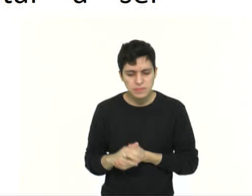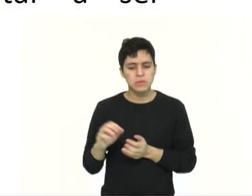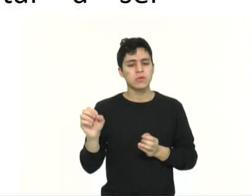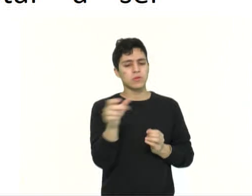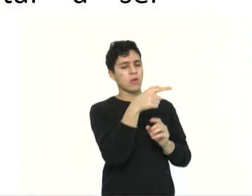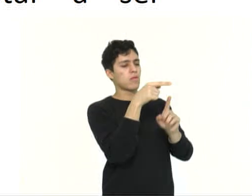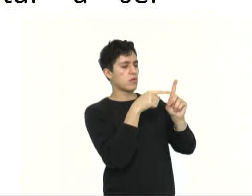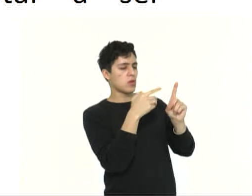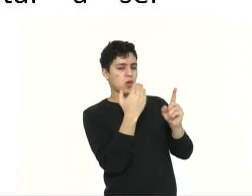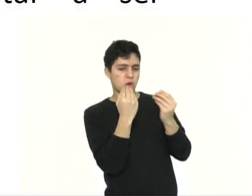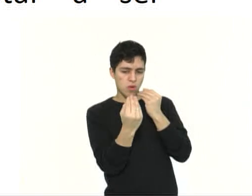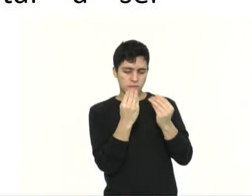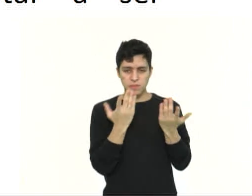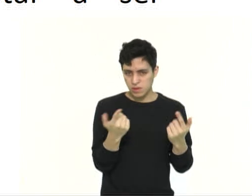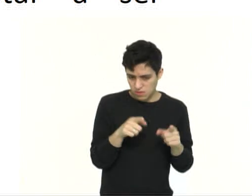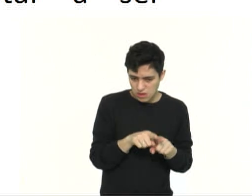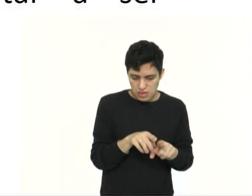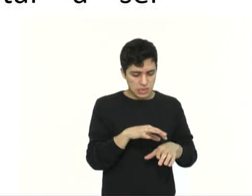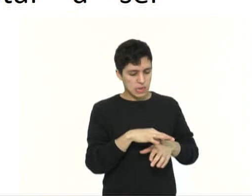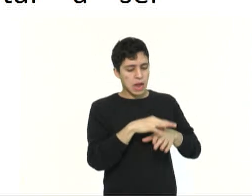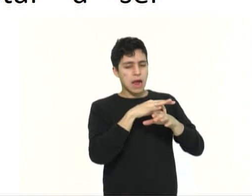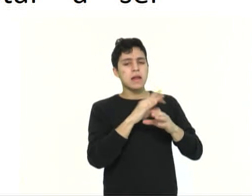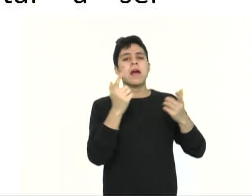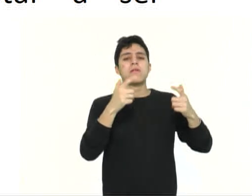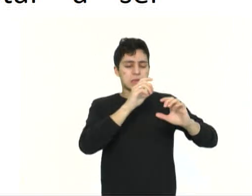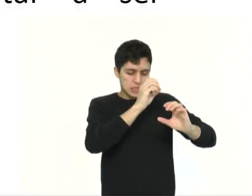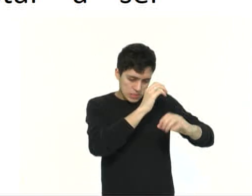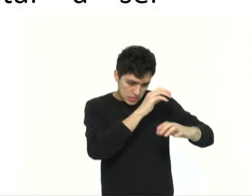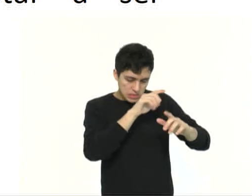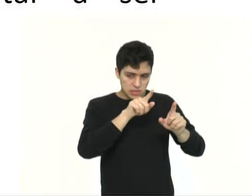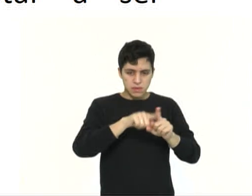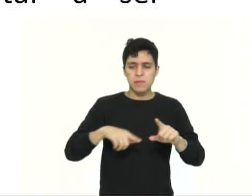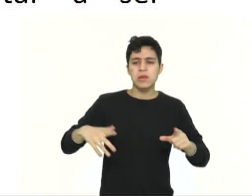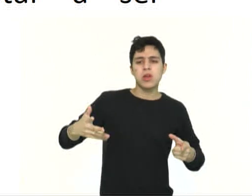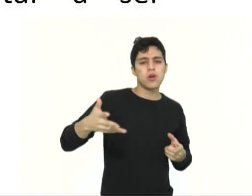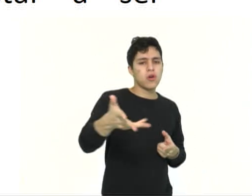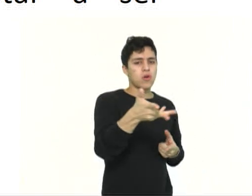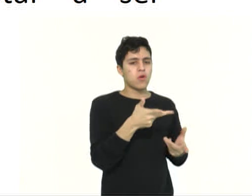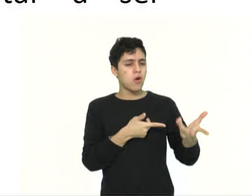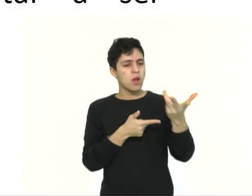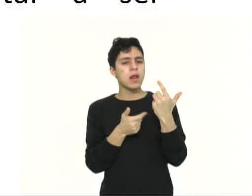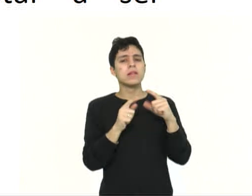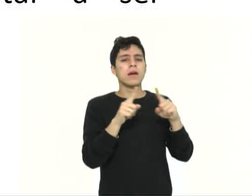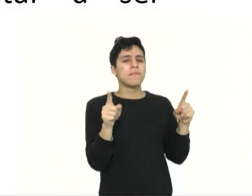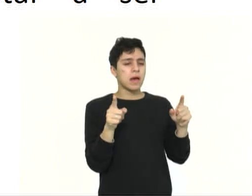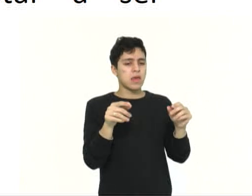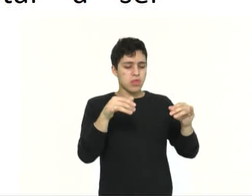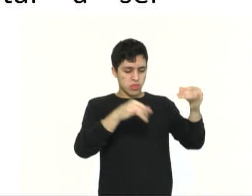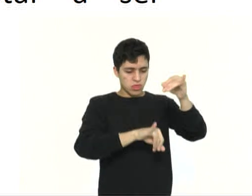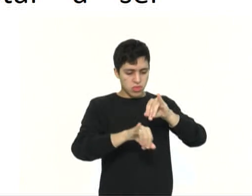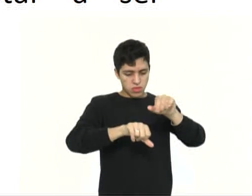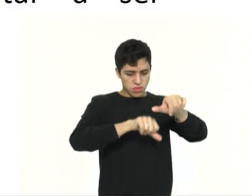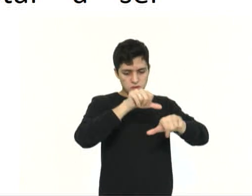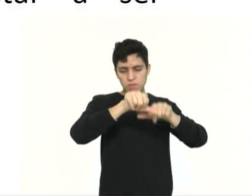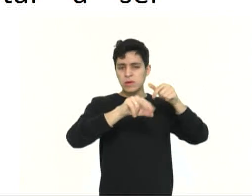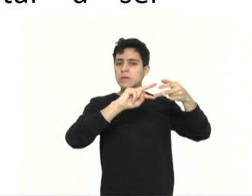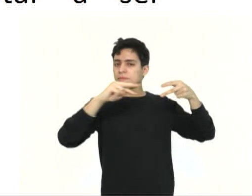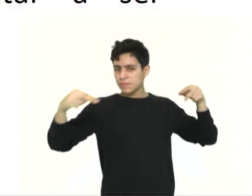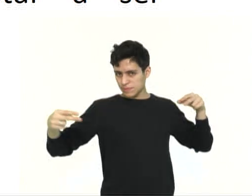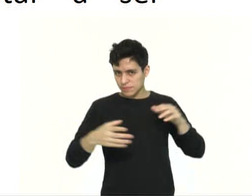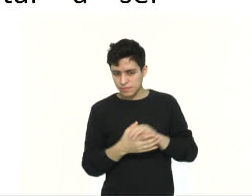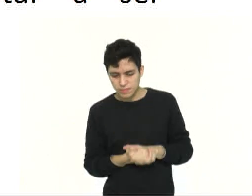dependência desta eletrônica. Os que nasceram uma década depois foram educadas e frequentaram a